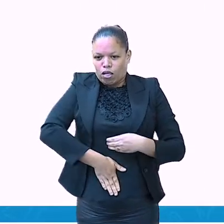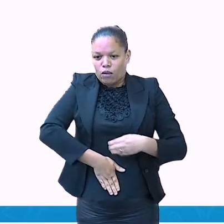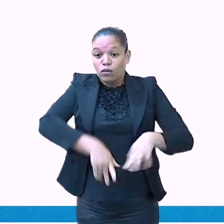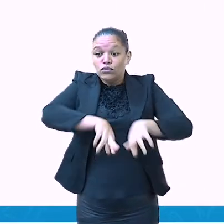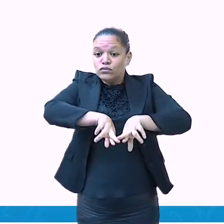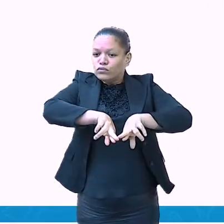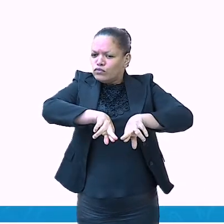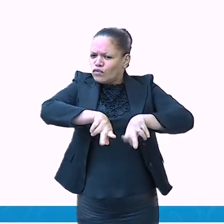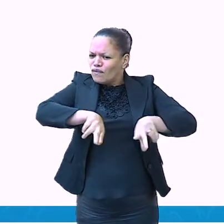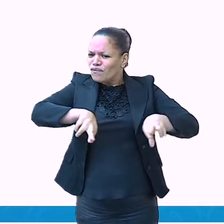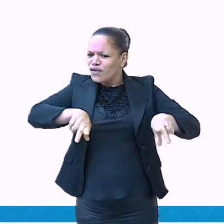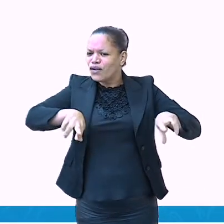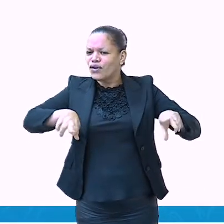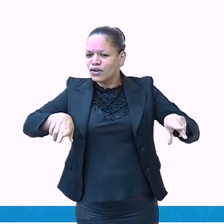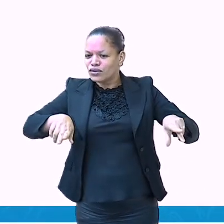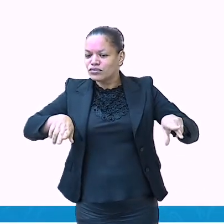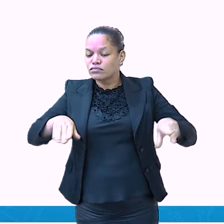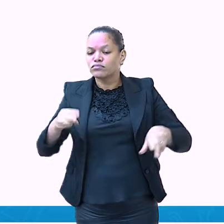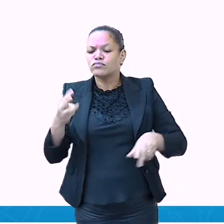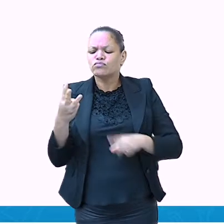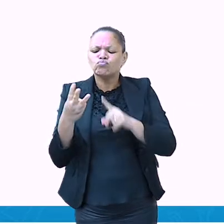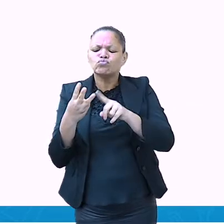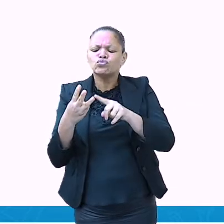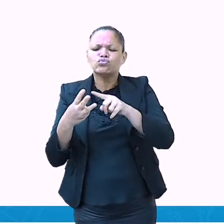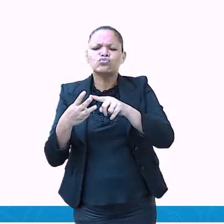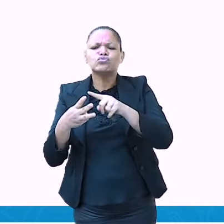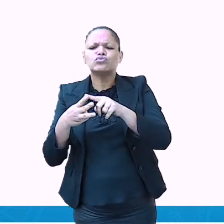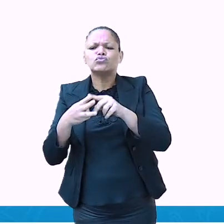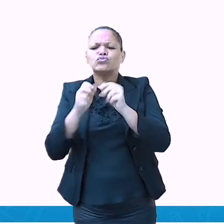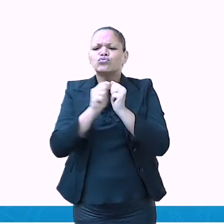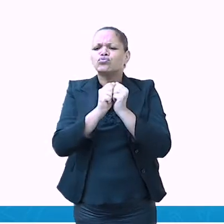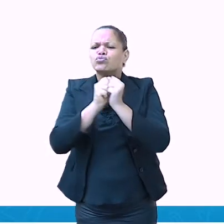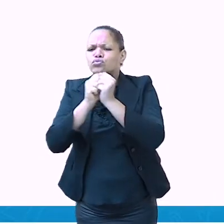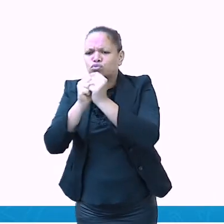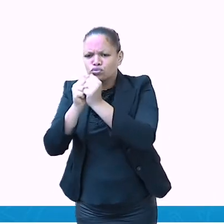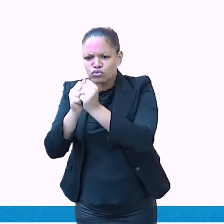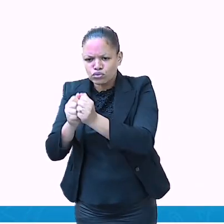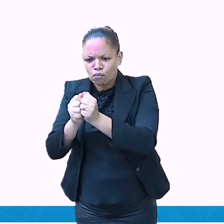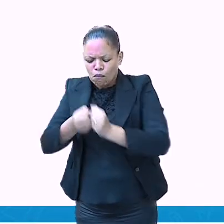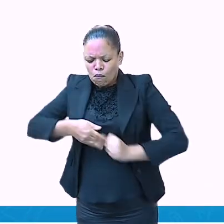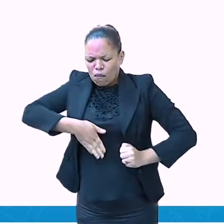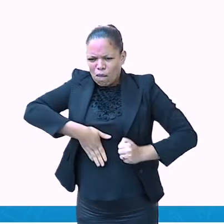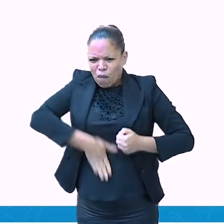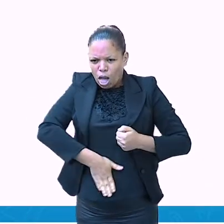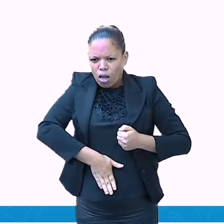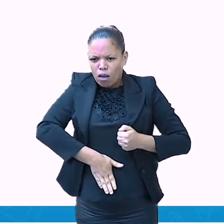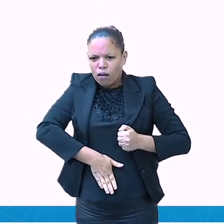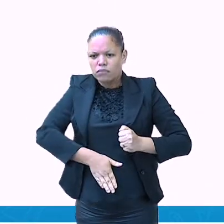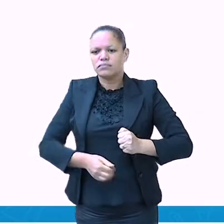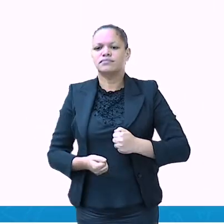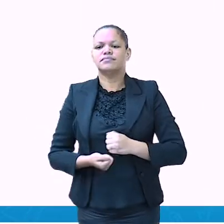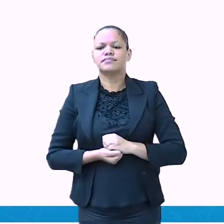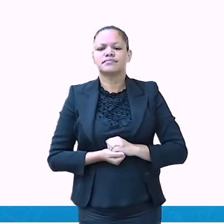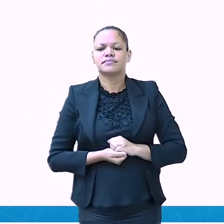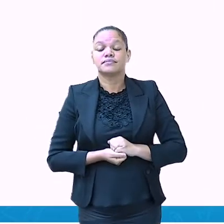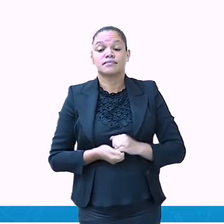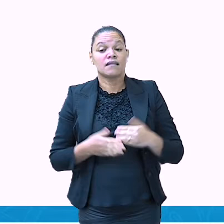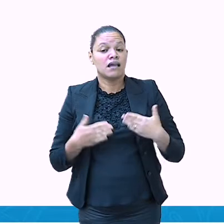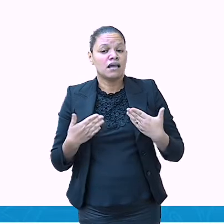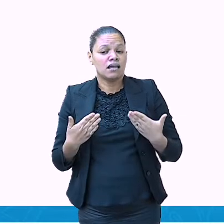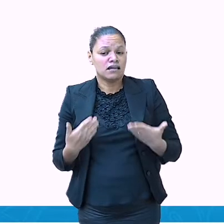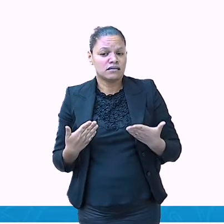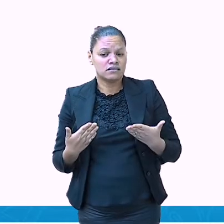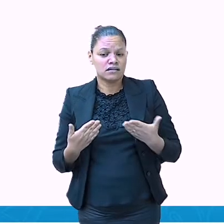ele elimina a sua urina junto com as fezes lá pela coacla. Então, não é